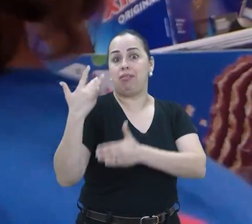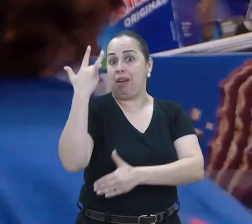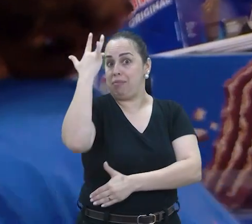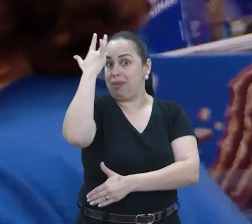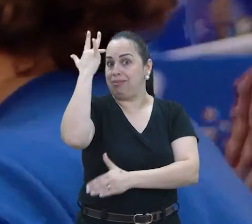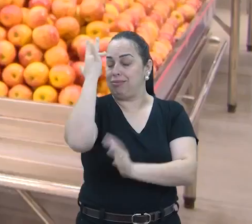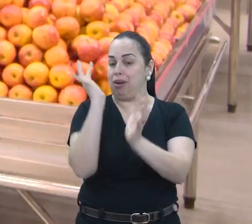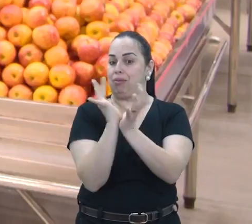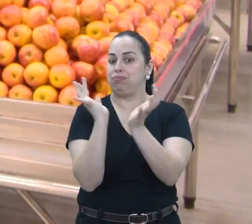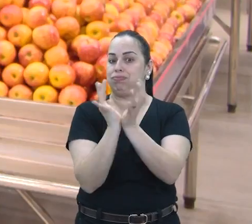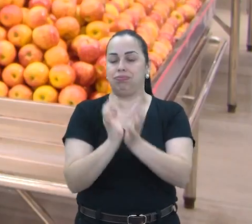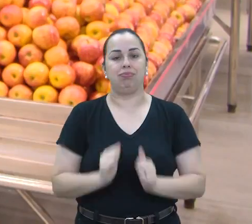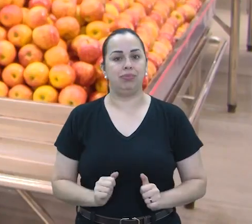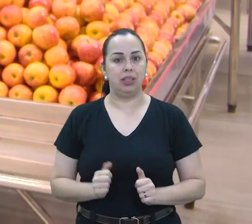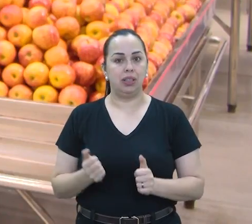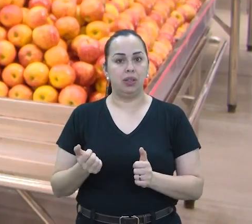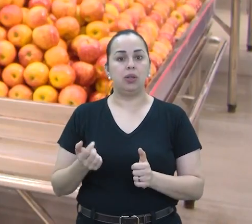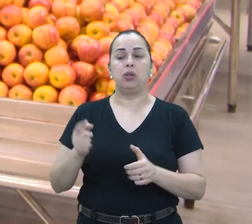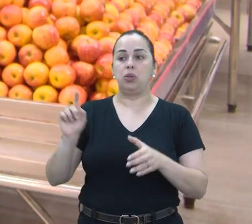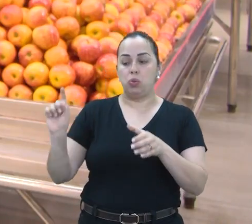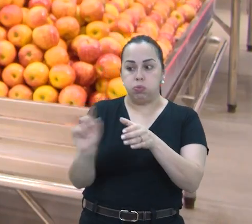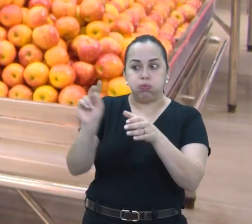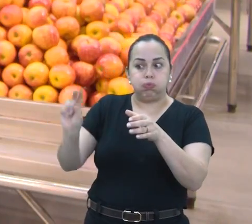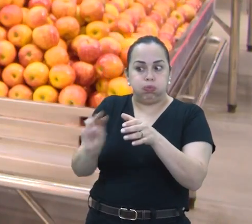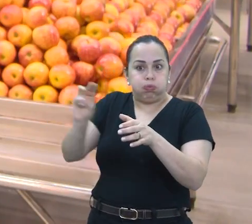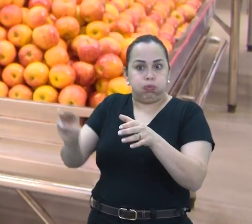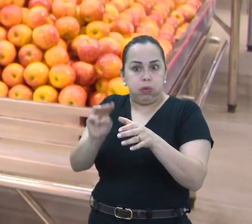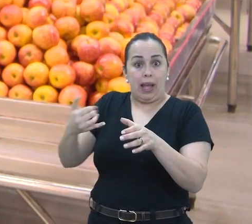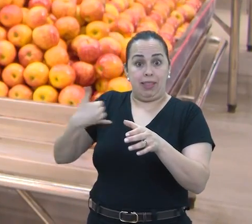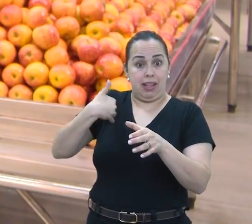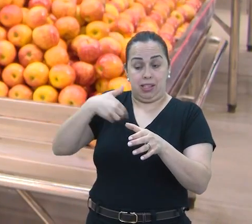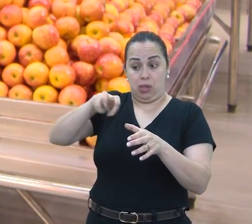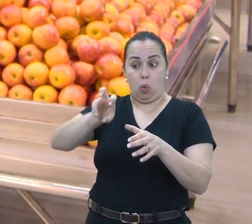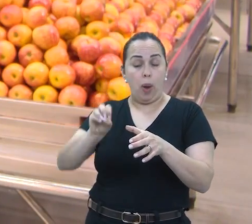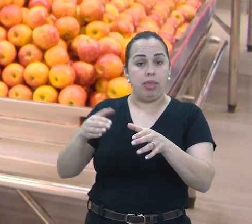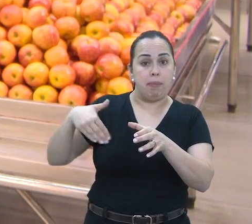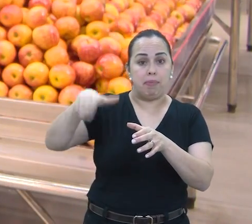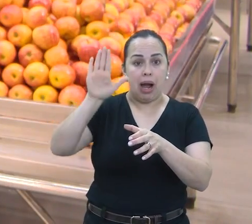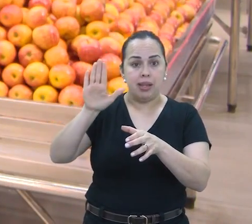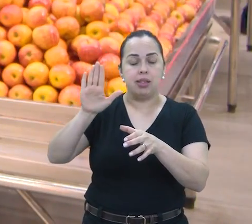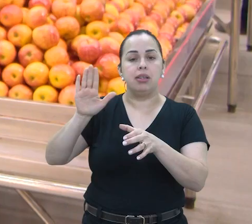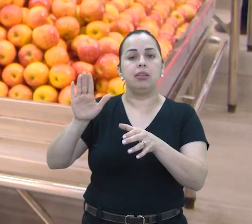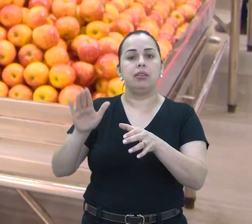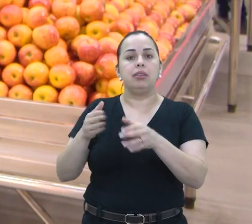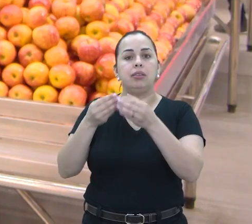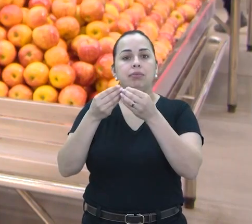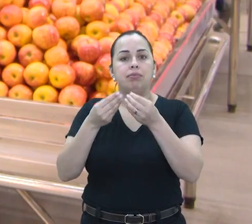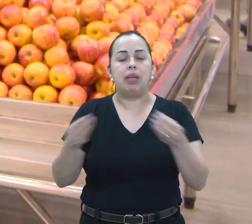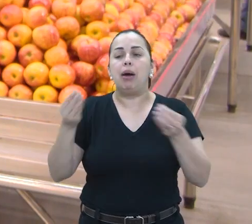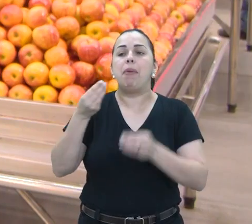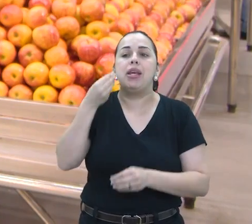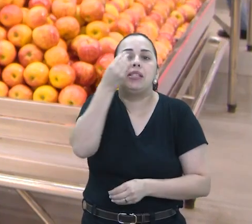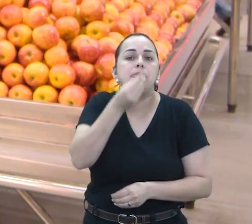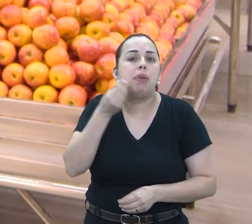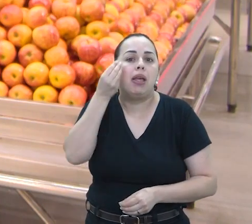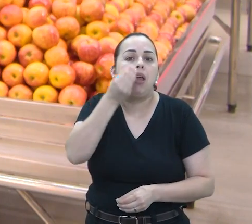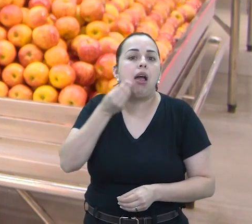da equipe. Com a inclusão, dos profissionais 50+, traz uma riqueza de